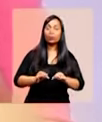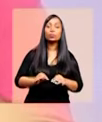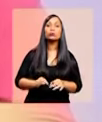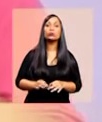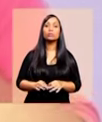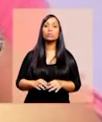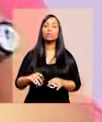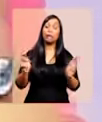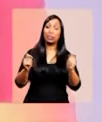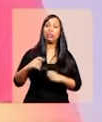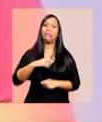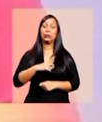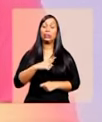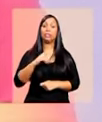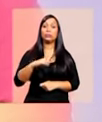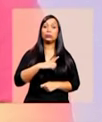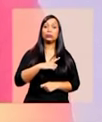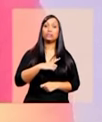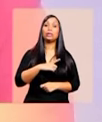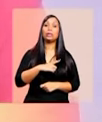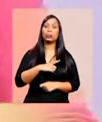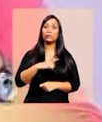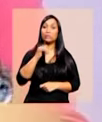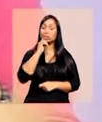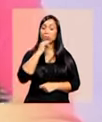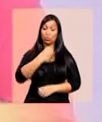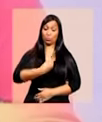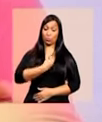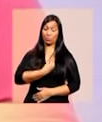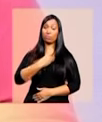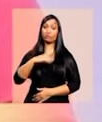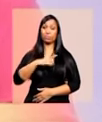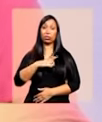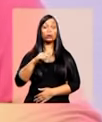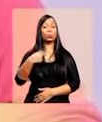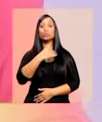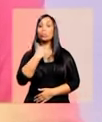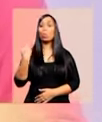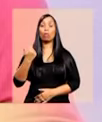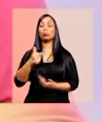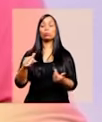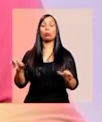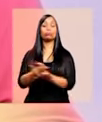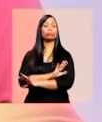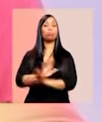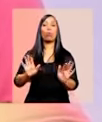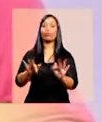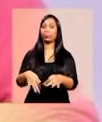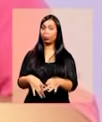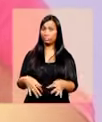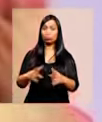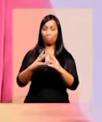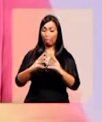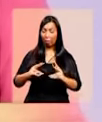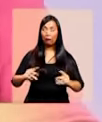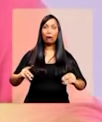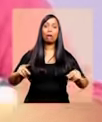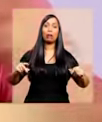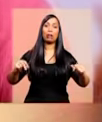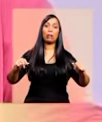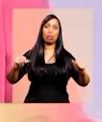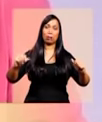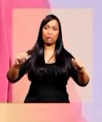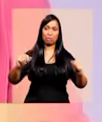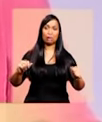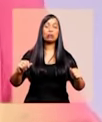perfeitos de neurônios, que eles só existem quando há sinapse, quando o ser vivo está vivo. Depois que ele morre, isso não existe mais. Isso se decompõe, isso